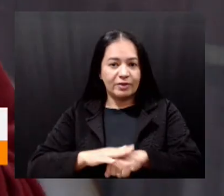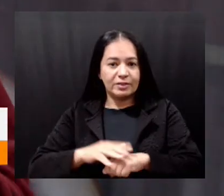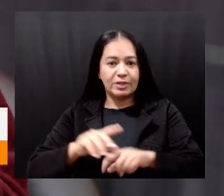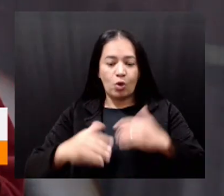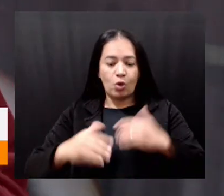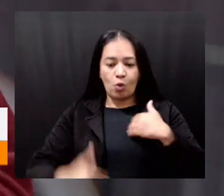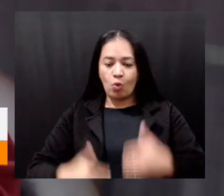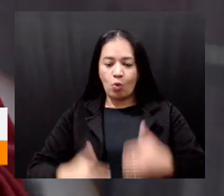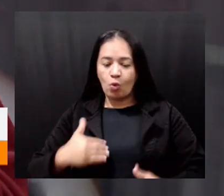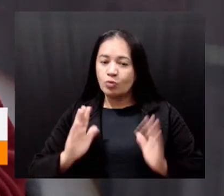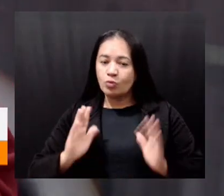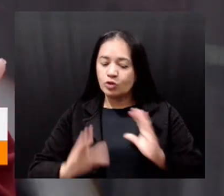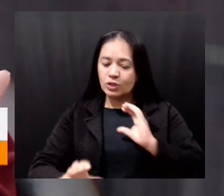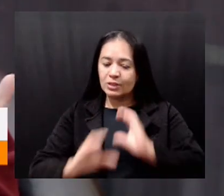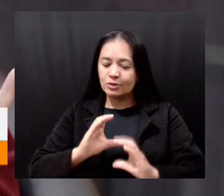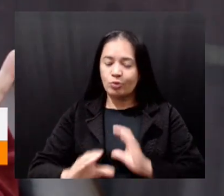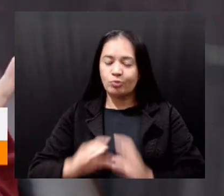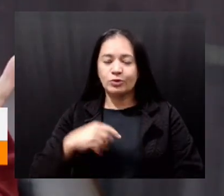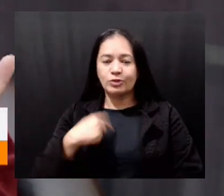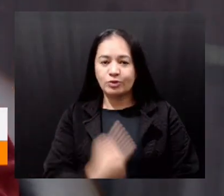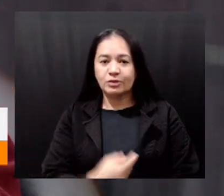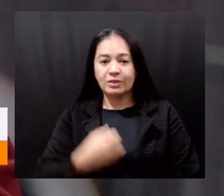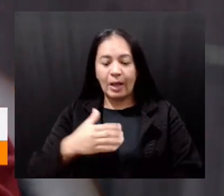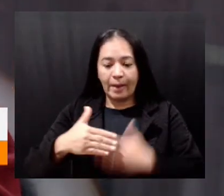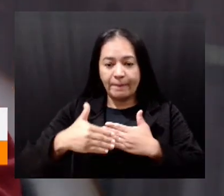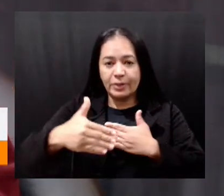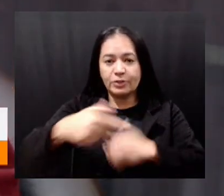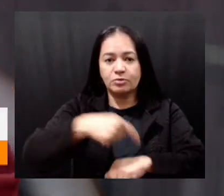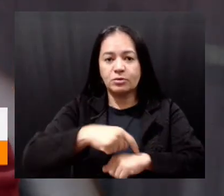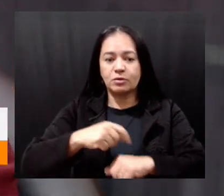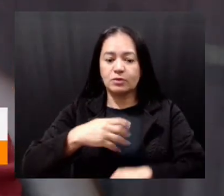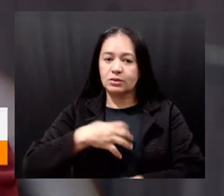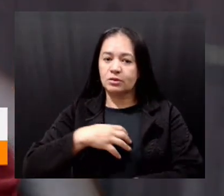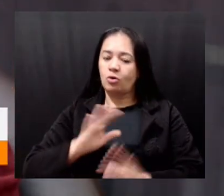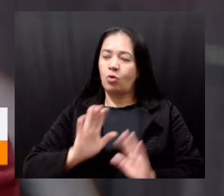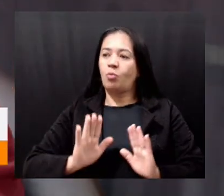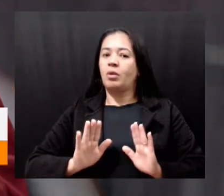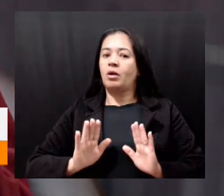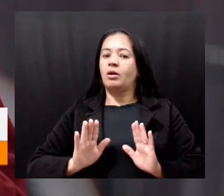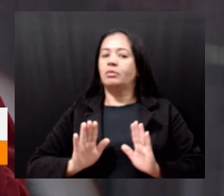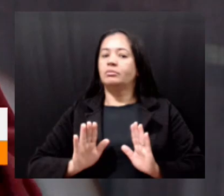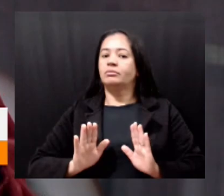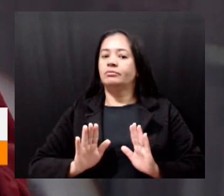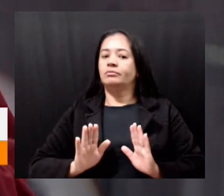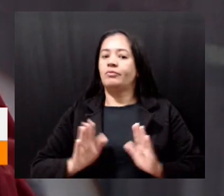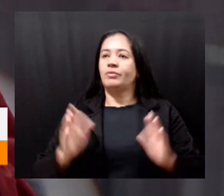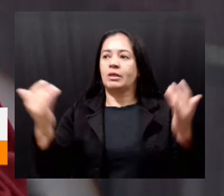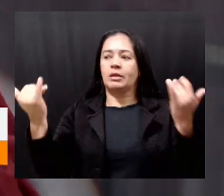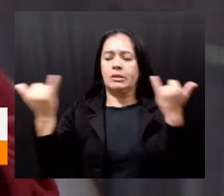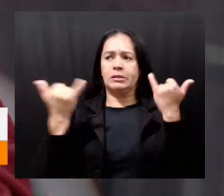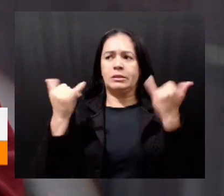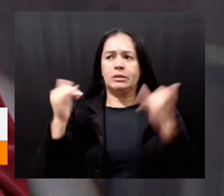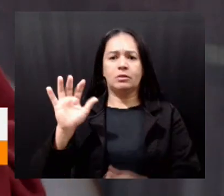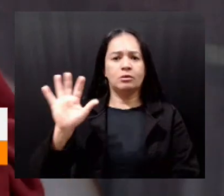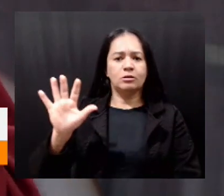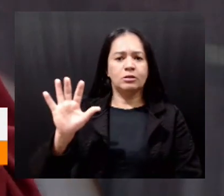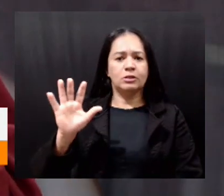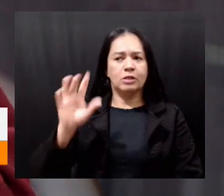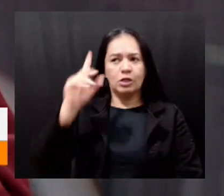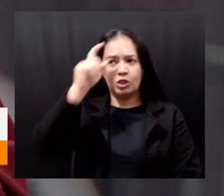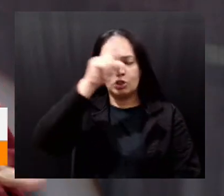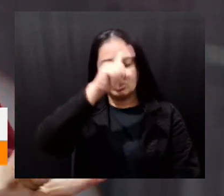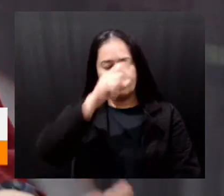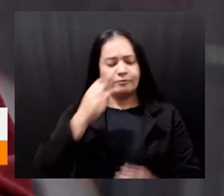Então, a partir do momento que você sentiu aquilo, você fala, opa, acho que essa notícia pesou para mim, acho que essa notícia